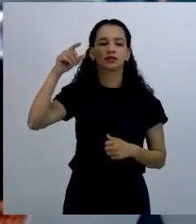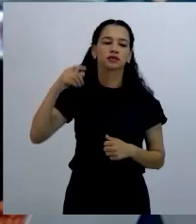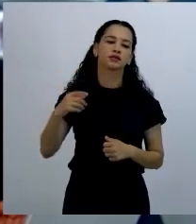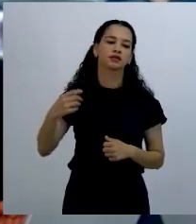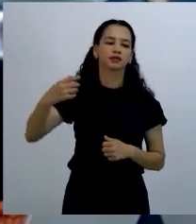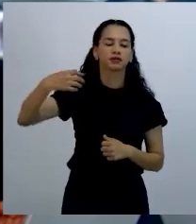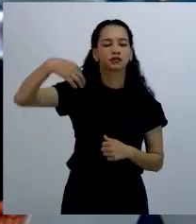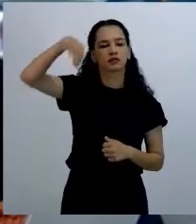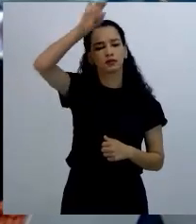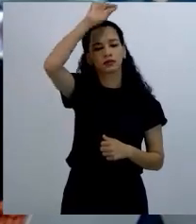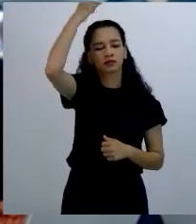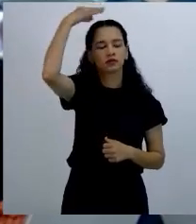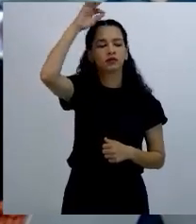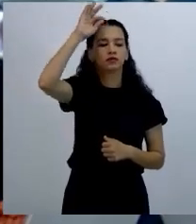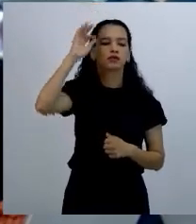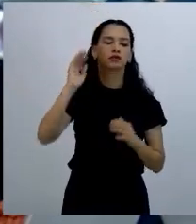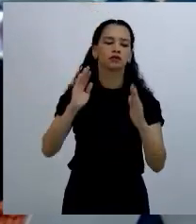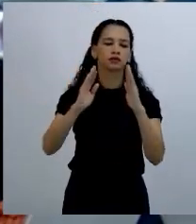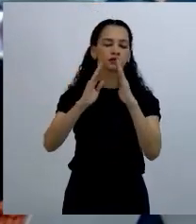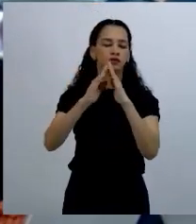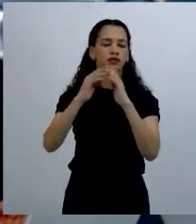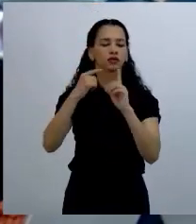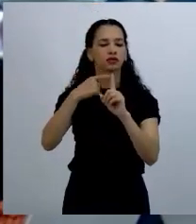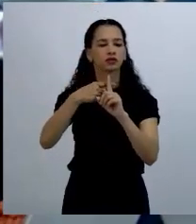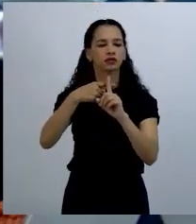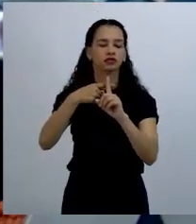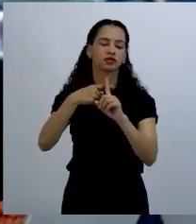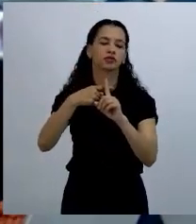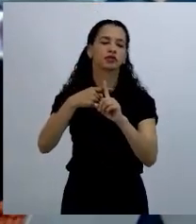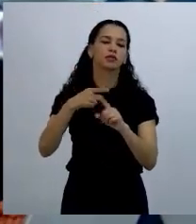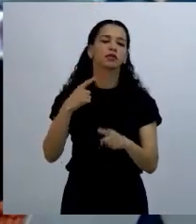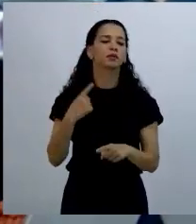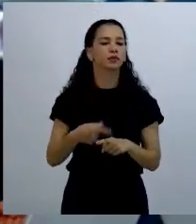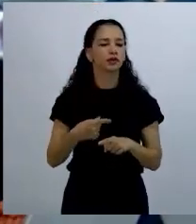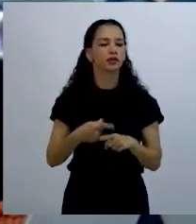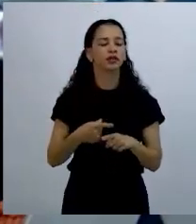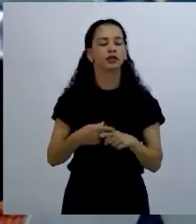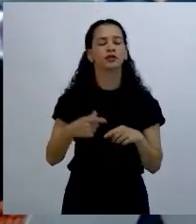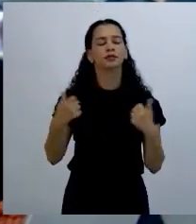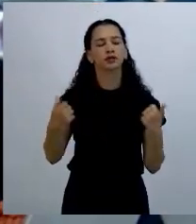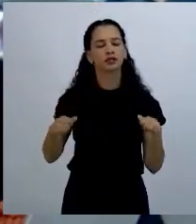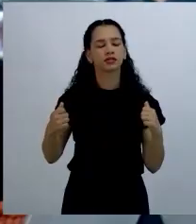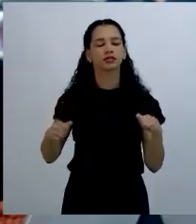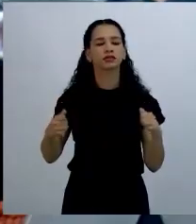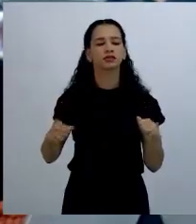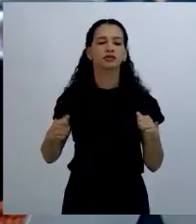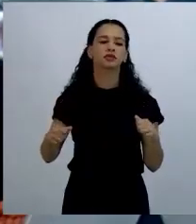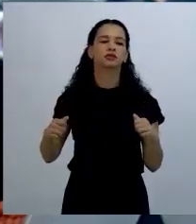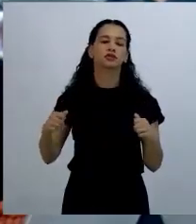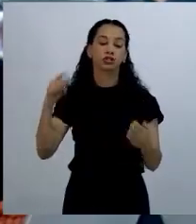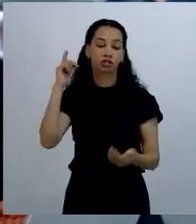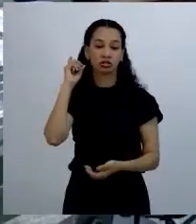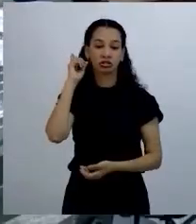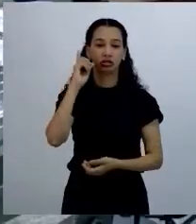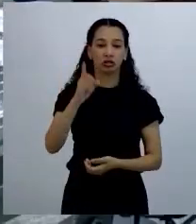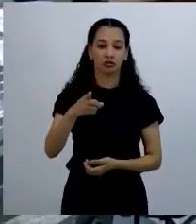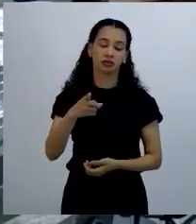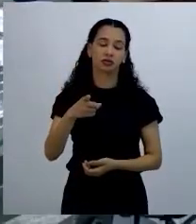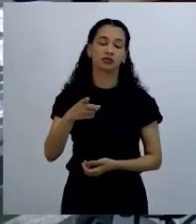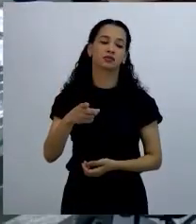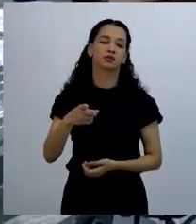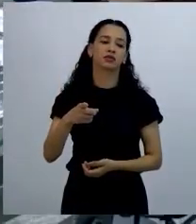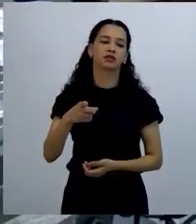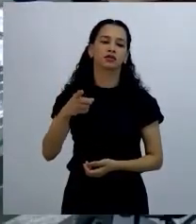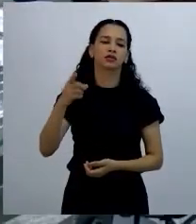a disciplina que vem da parte do Senhor irmãos porque senão nada muda absolutamente nada muda mas deixa eu dizer mais